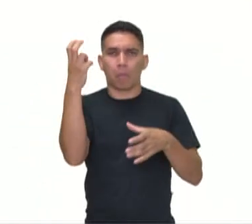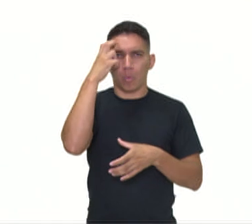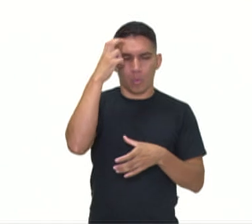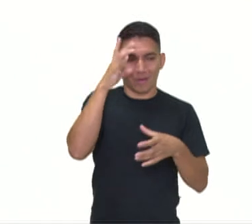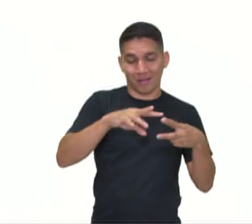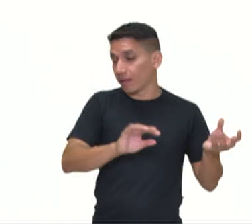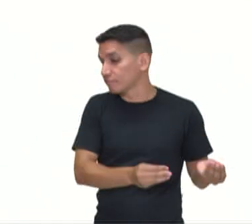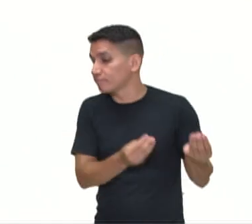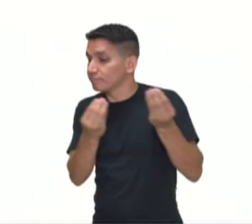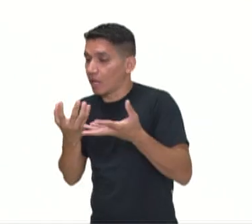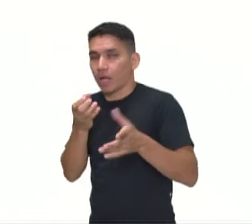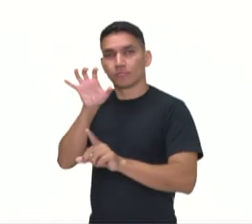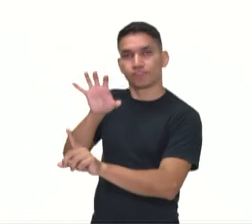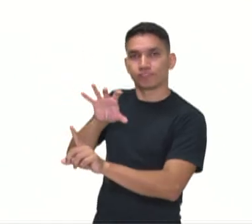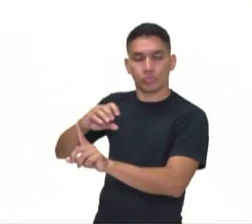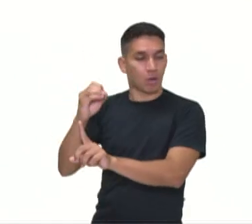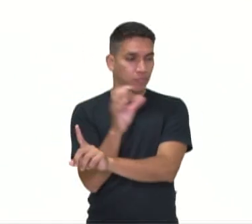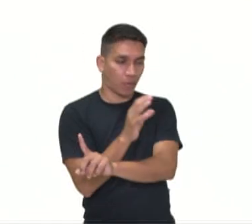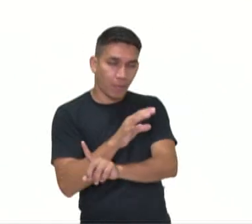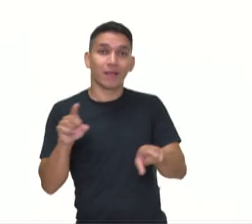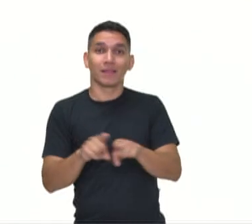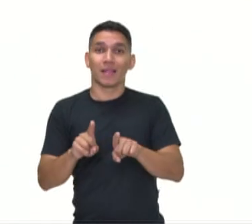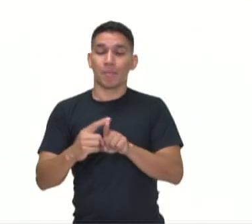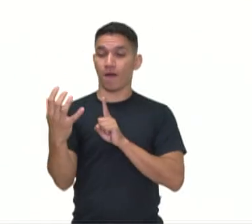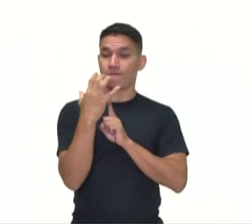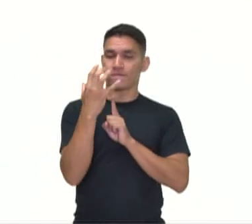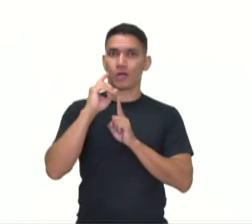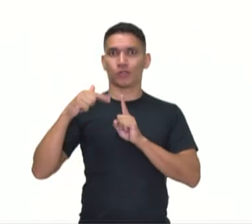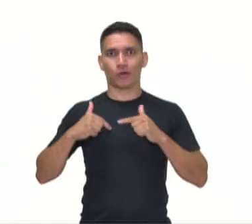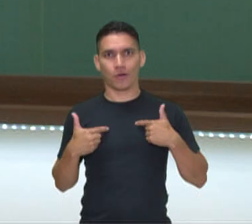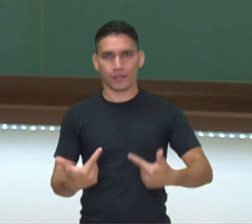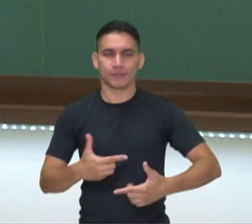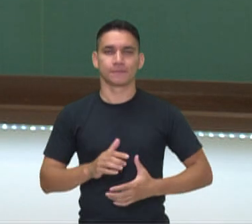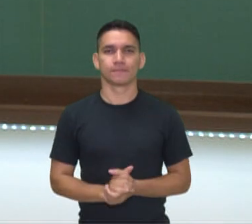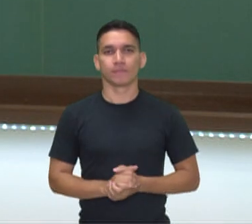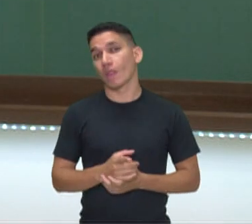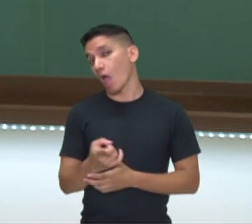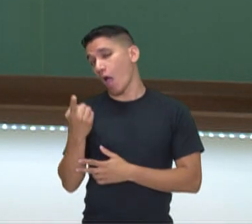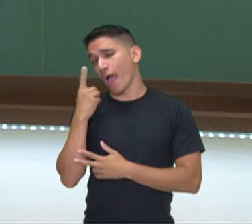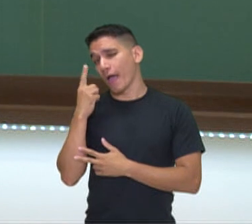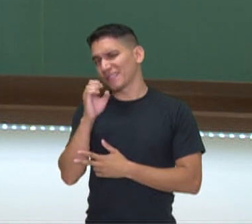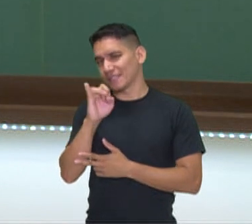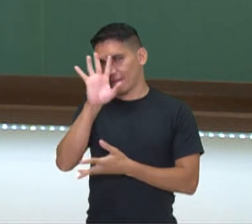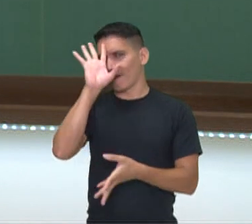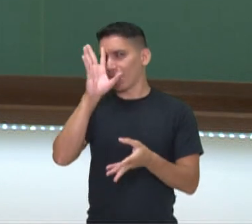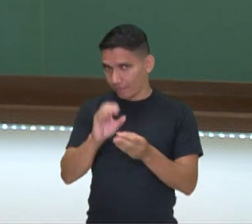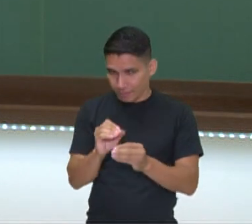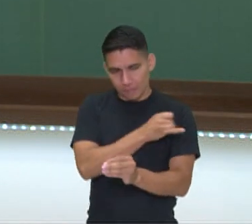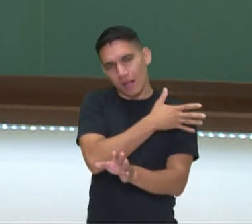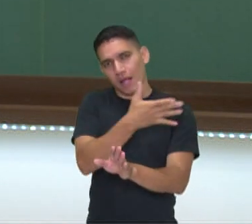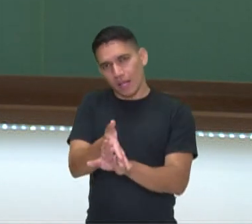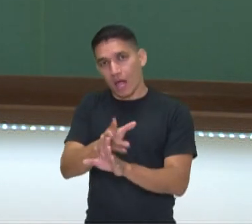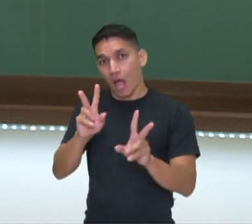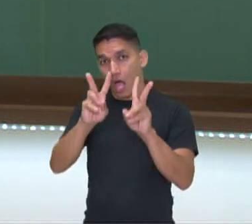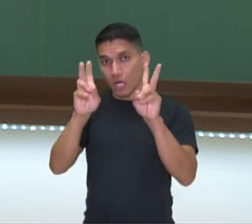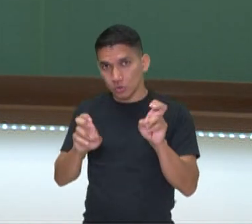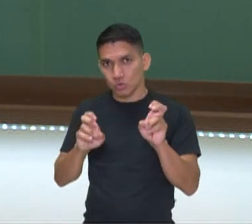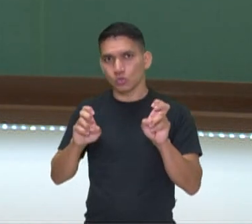outras, guiam as nossas ações. Vamos lá ver se vocês entenderam essa questão sobre